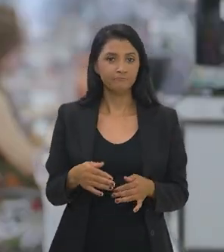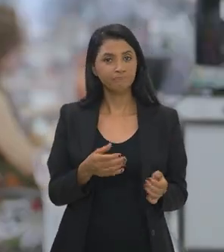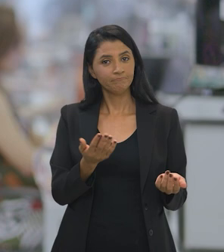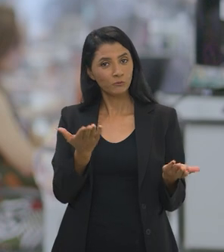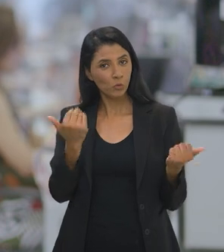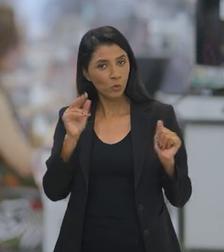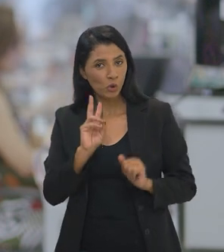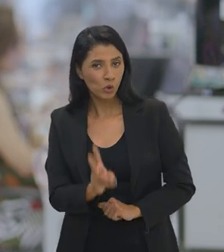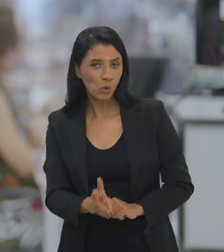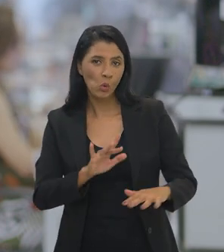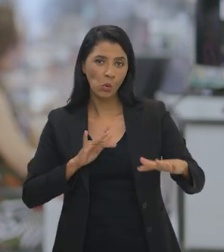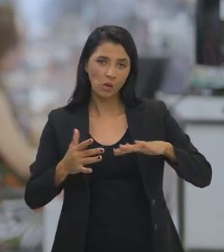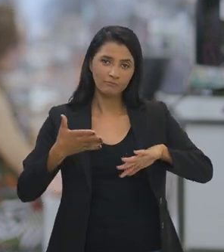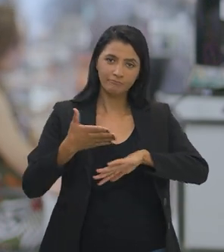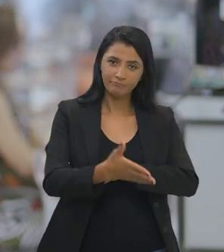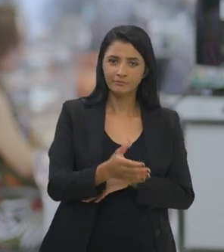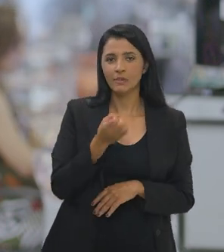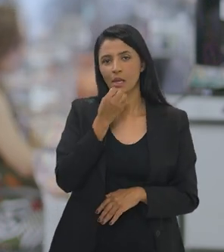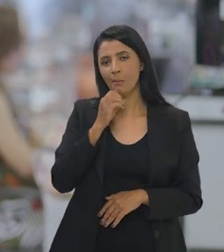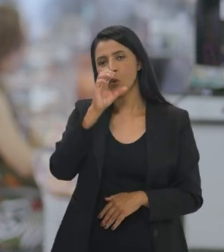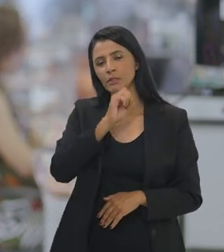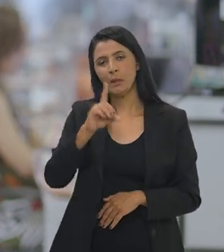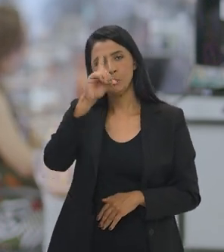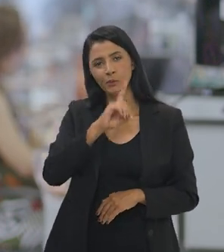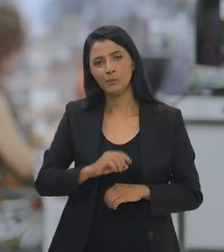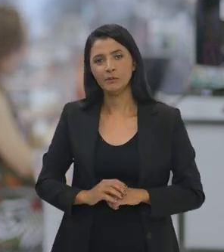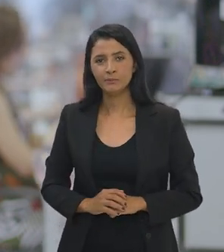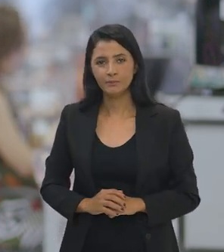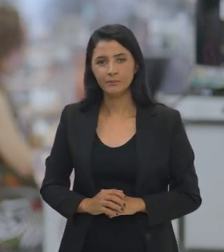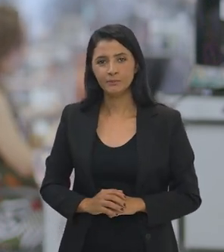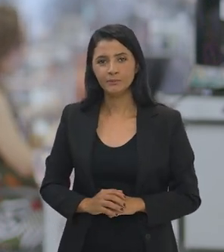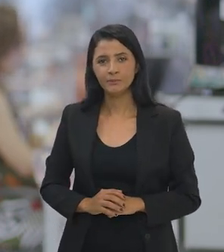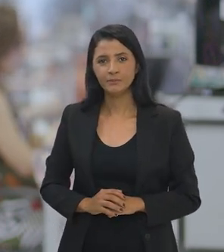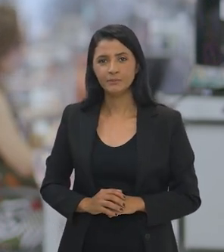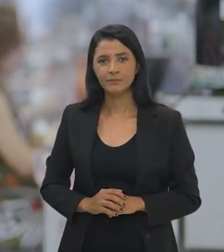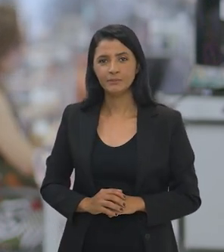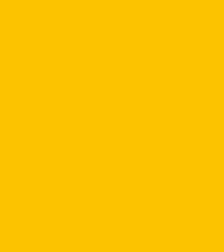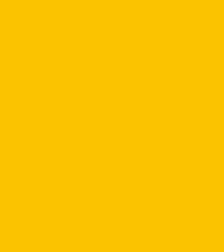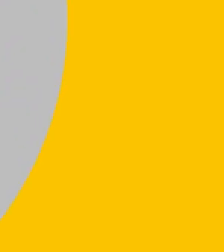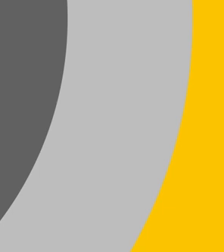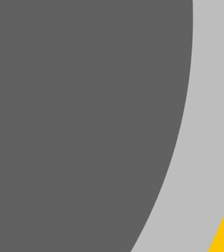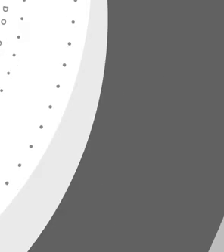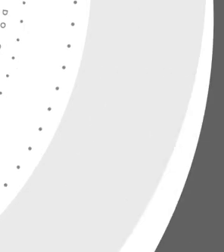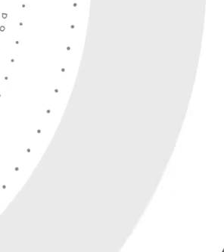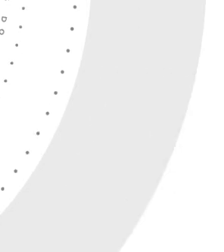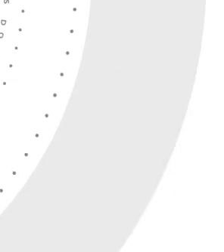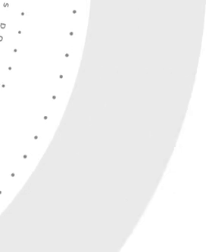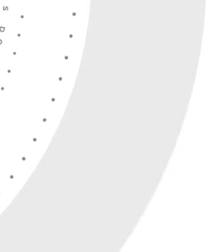hoje fica por aqui. Siga com a gente nas redes sociais e bom final de semana!